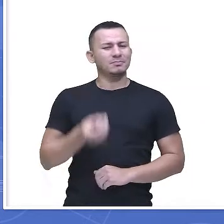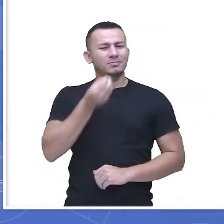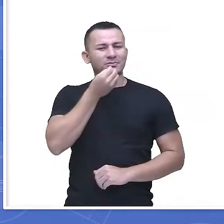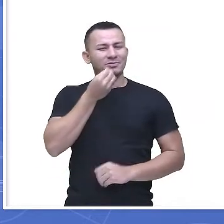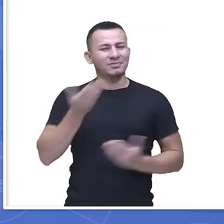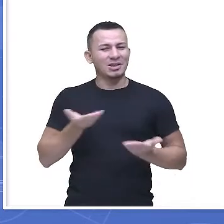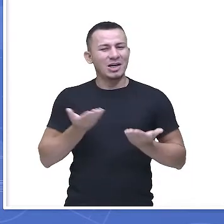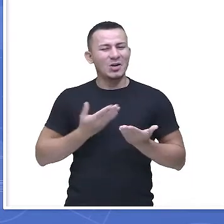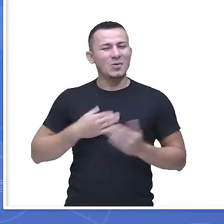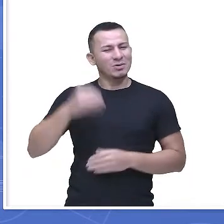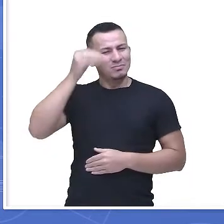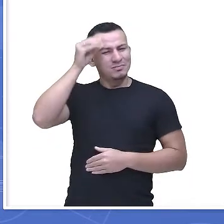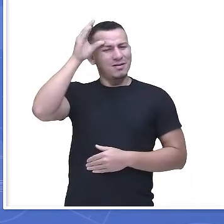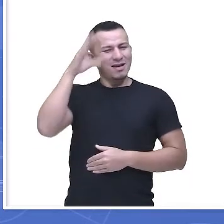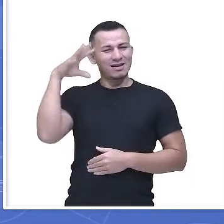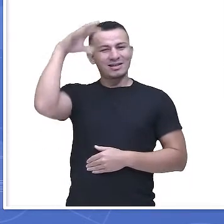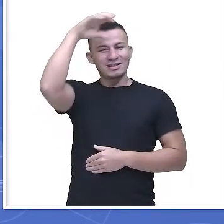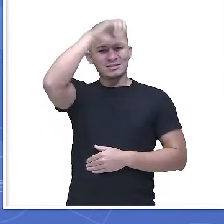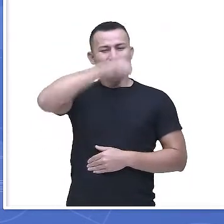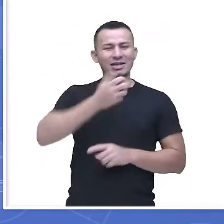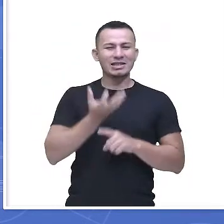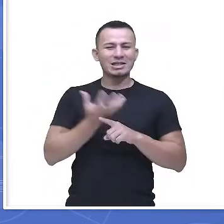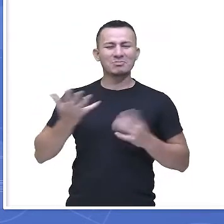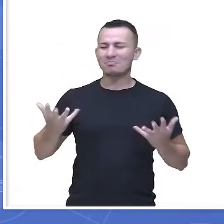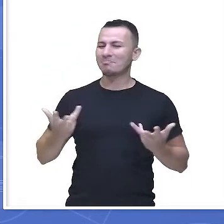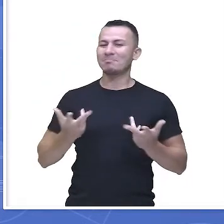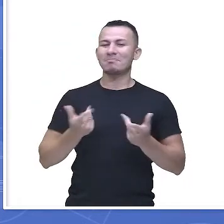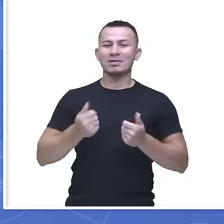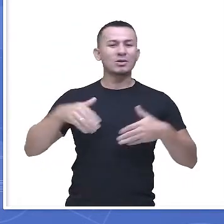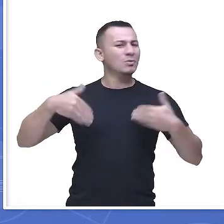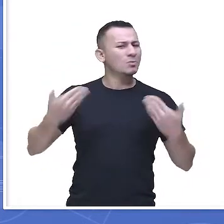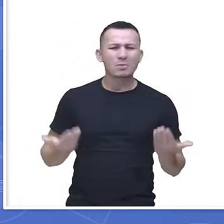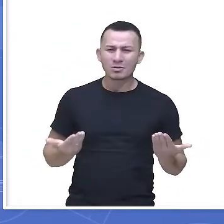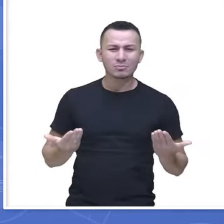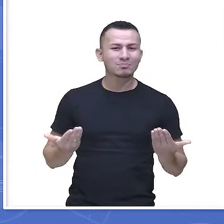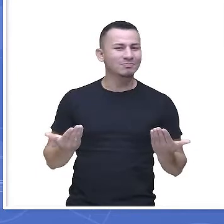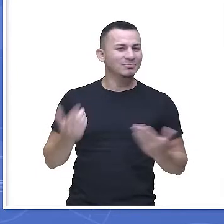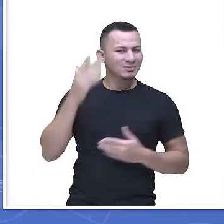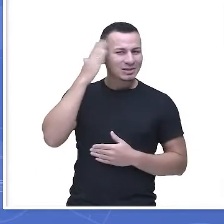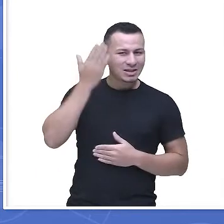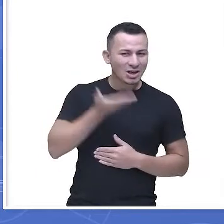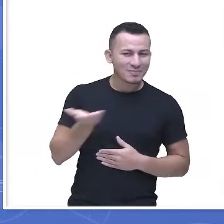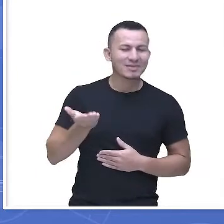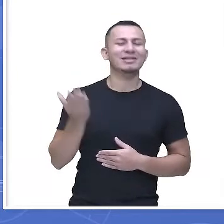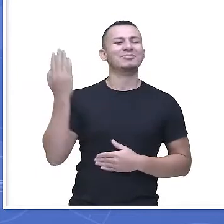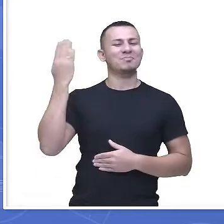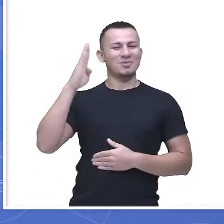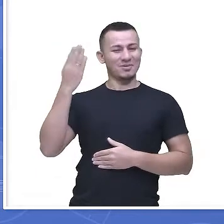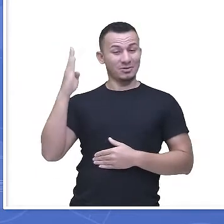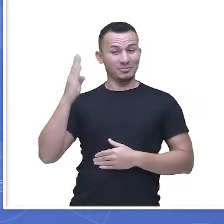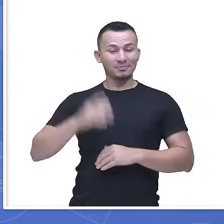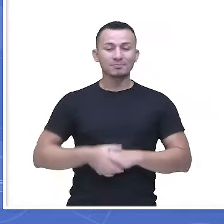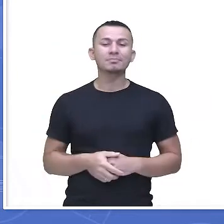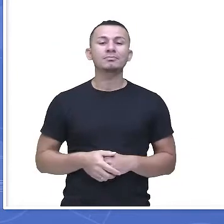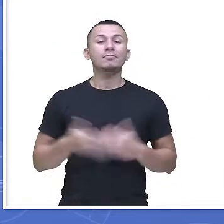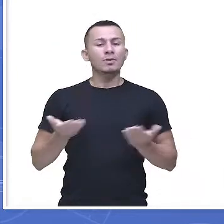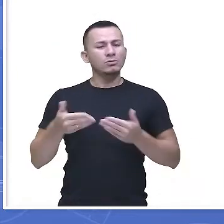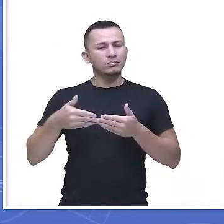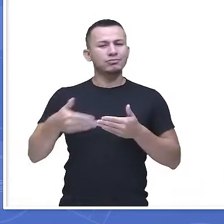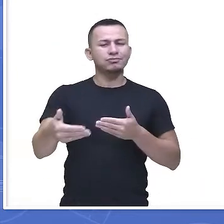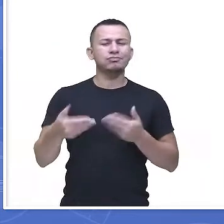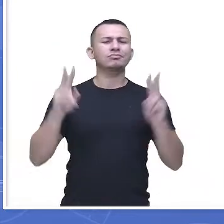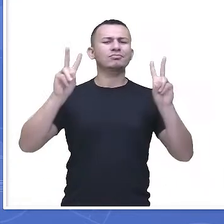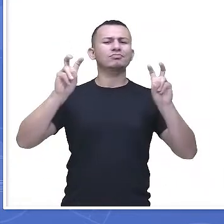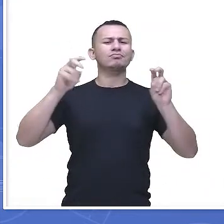de conhecimento da melhor disciplina que existe, lógico que eu estou falando de biologia. E vamos lá, vamos ver qual vai